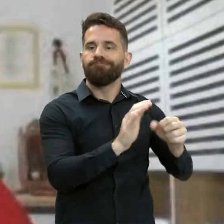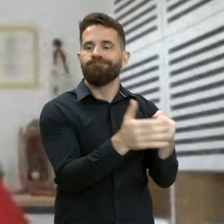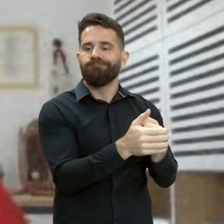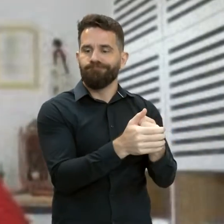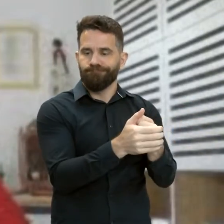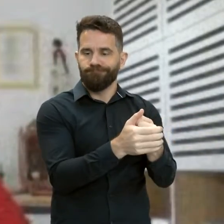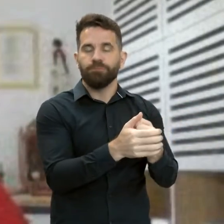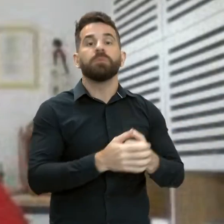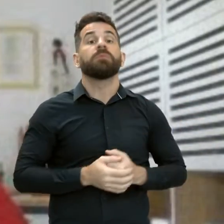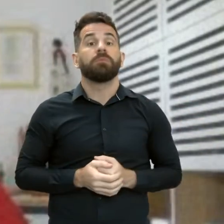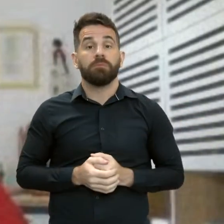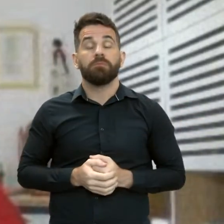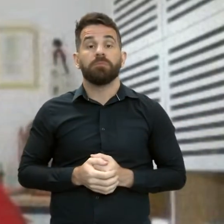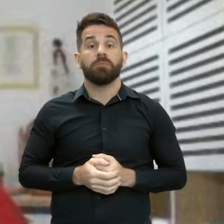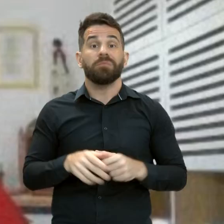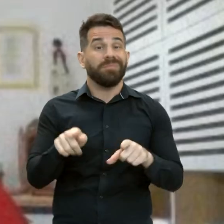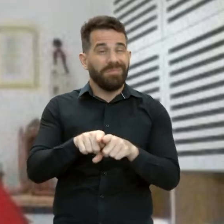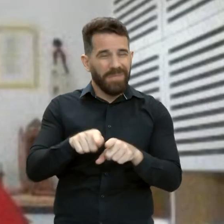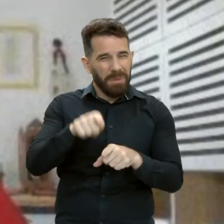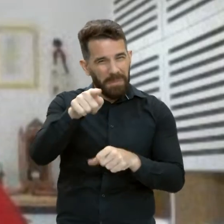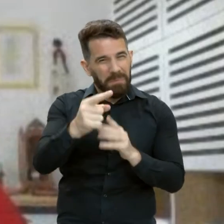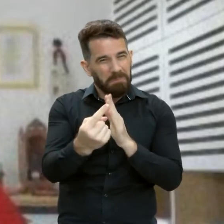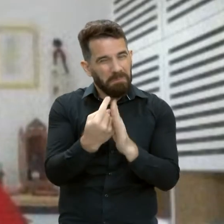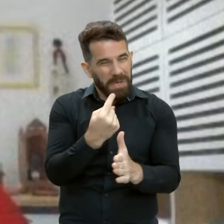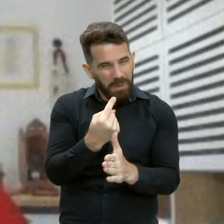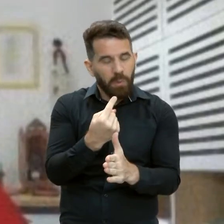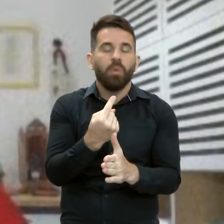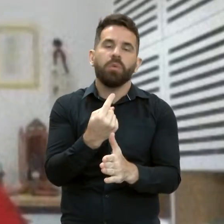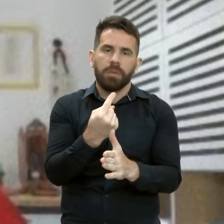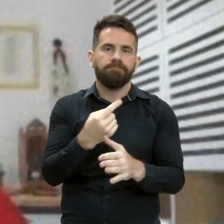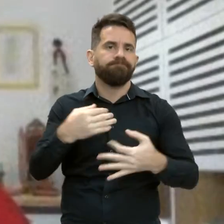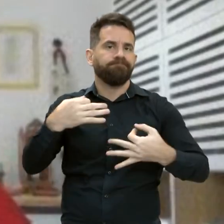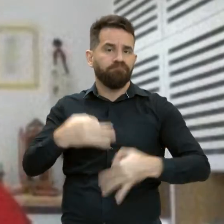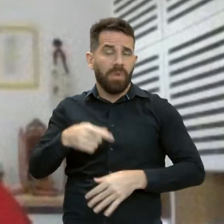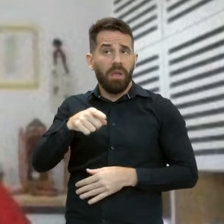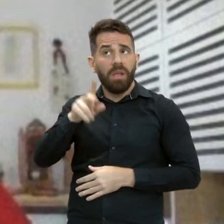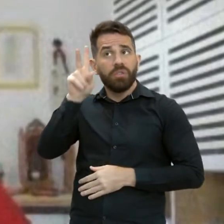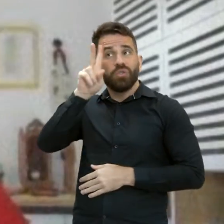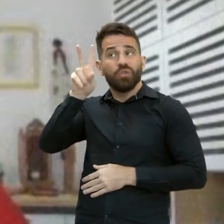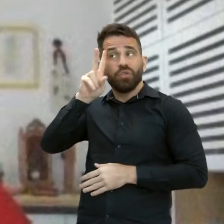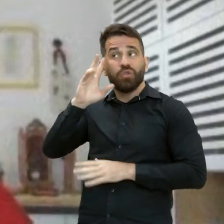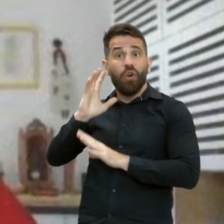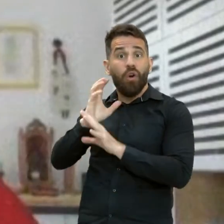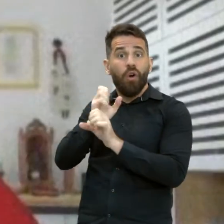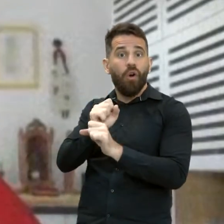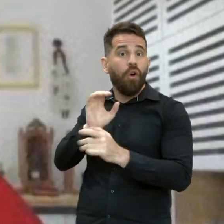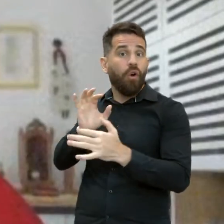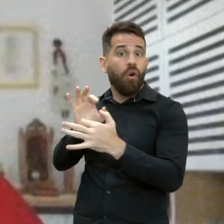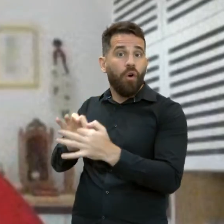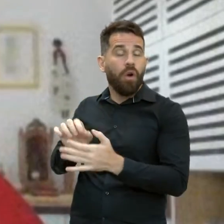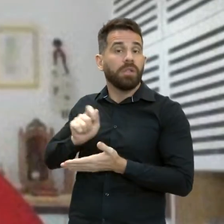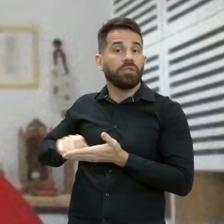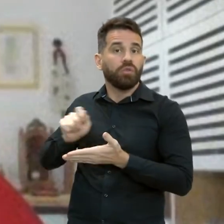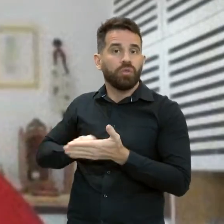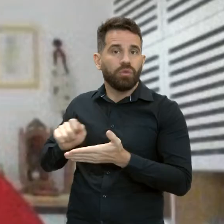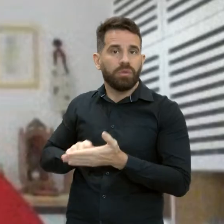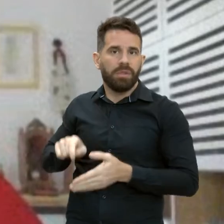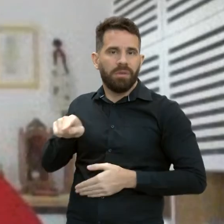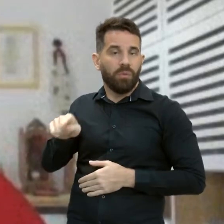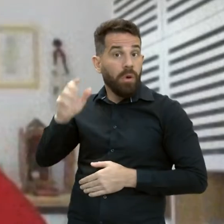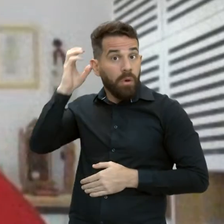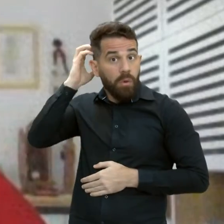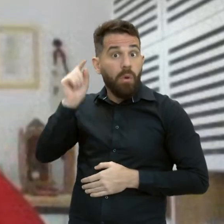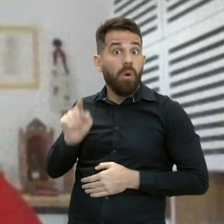traz é a questão da história mesmo da Cora Coralina como escritora, né? A gente percebe que ela teve uma